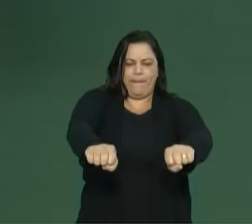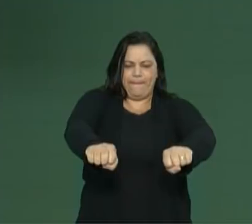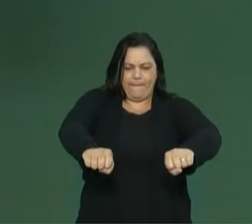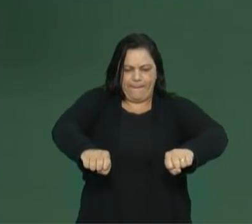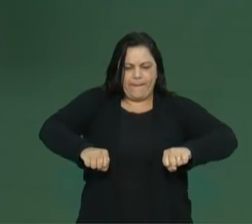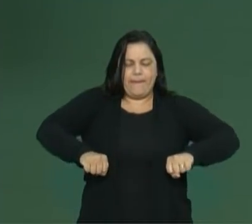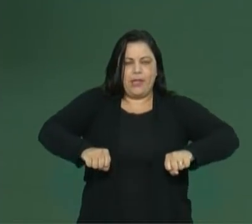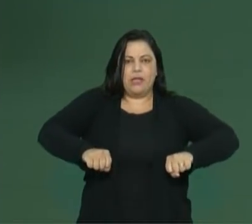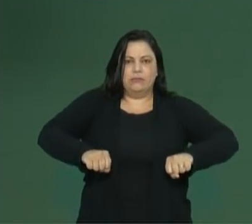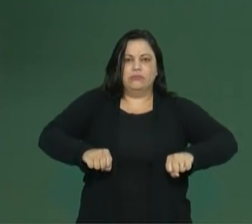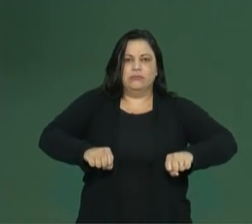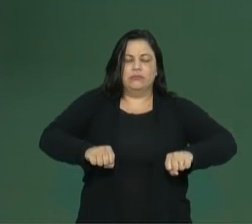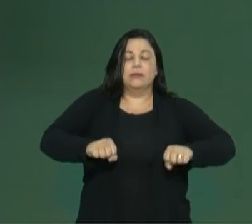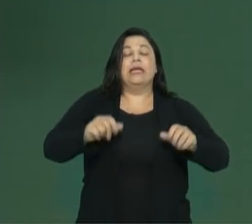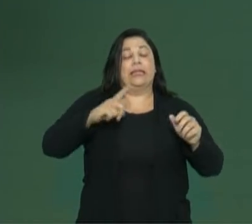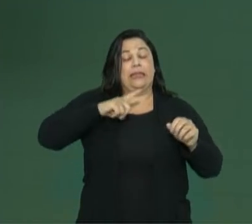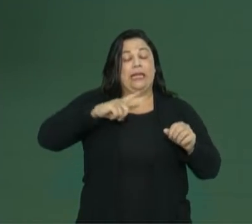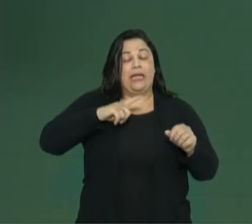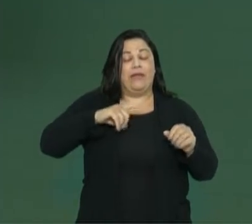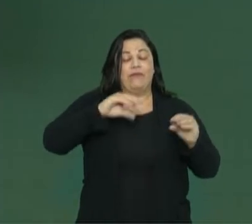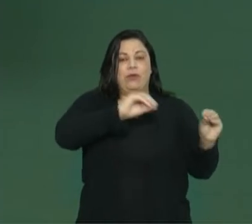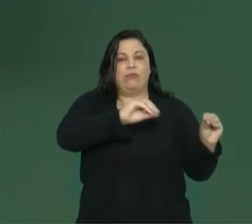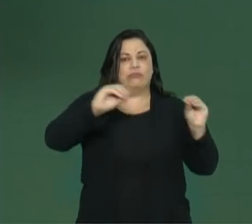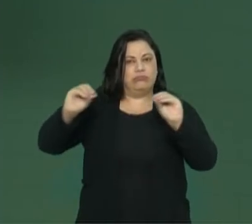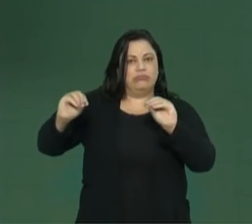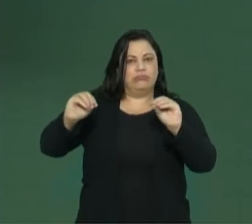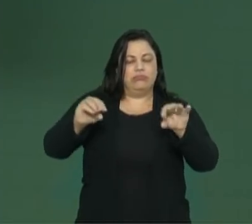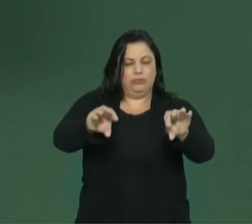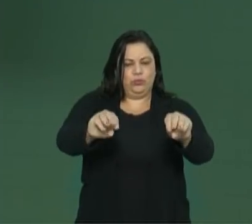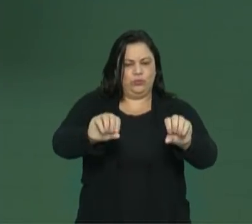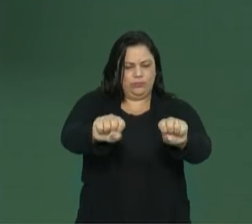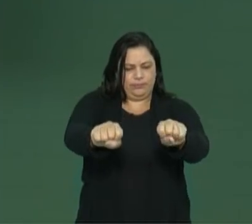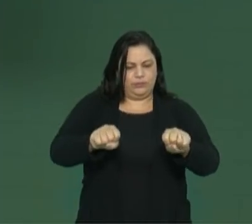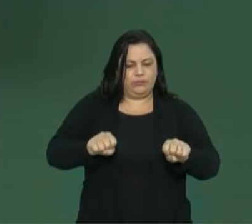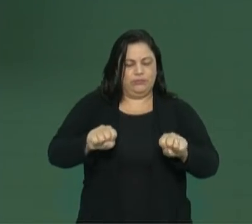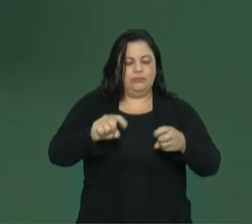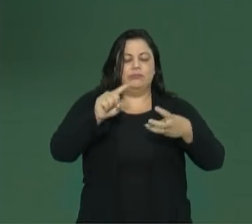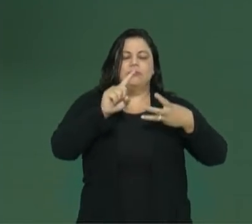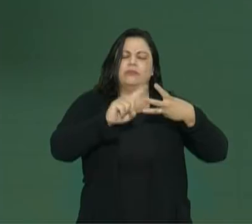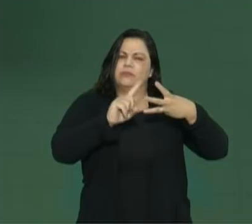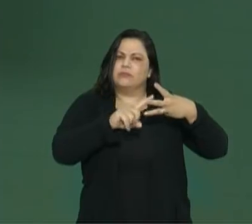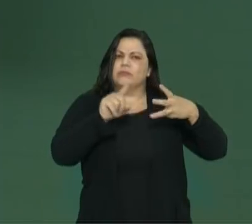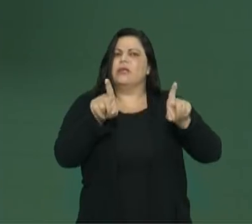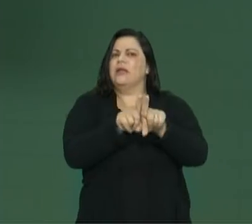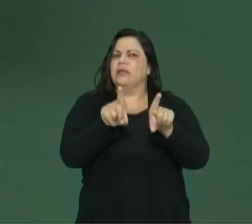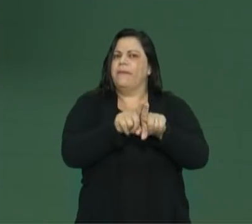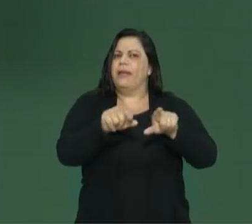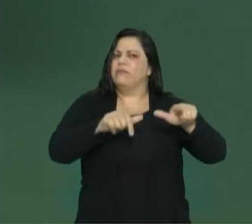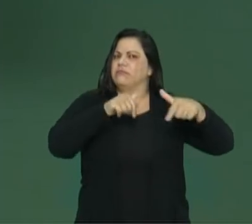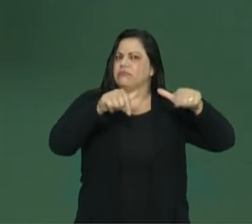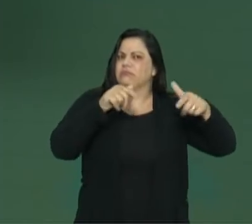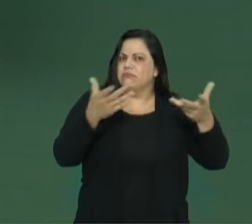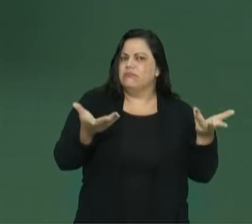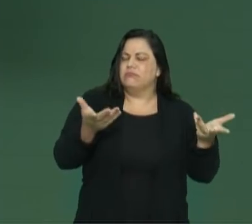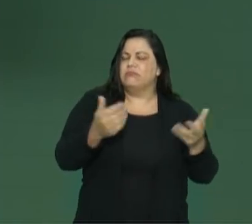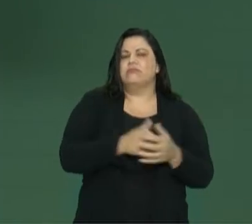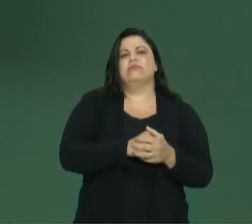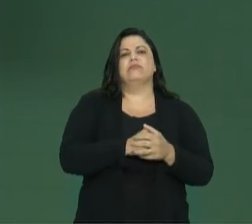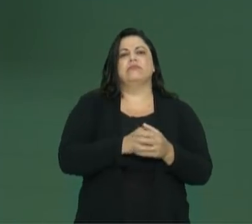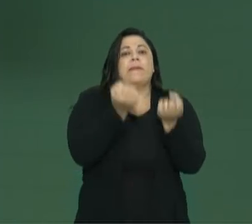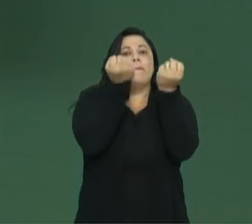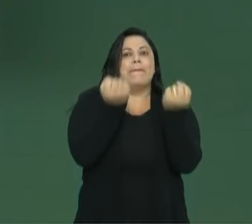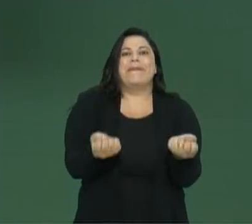houve um deslocamento. A segunda força que eu fiz aqui, também houve a realização de um trabalho. Uma força, nesse caso, contra a força